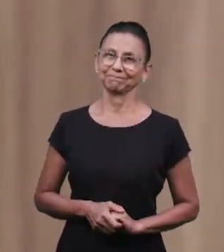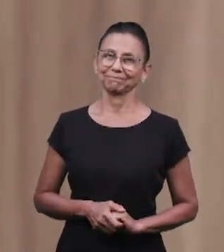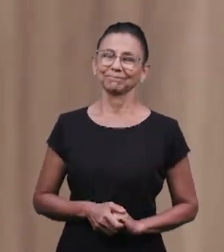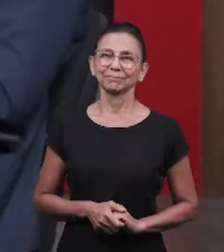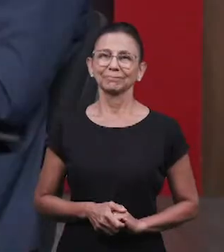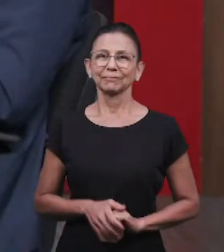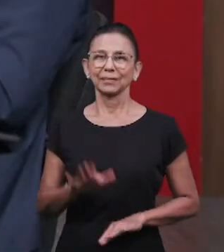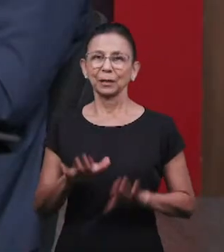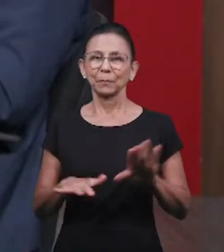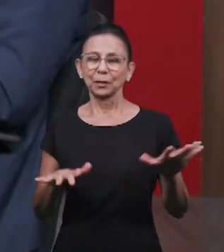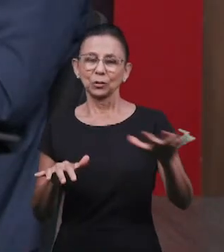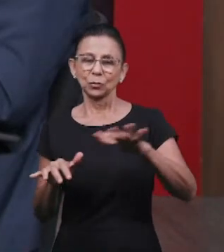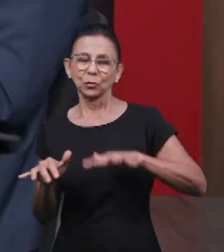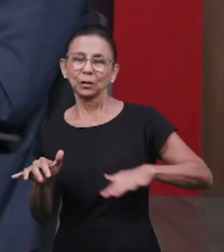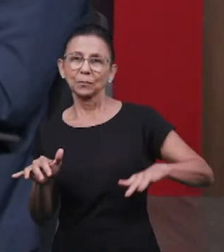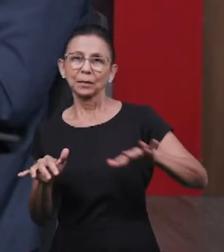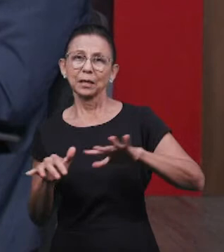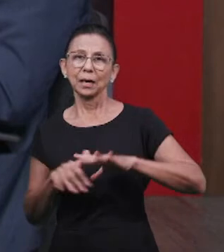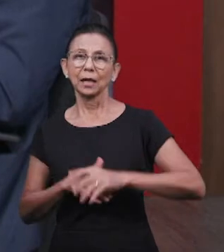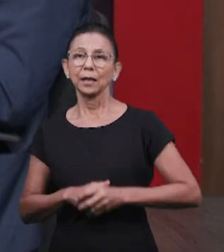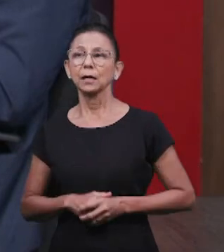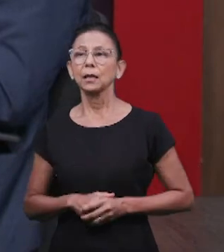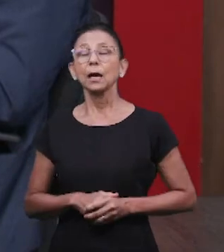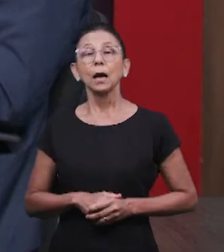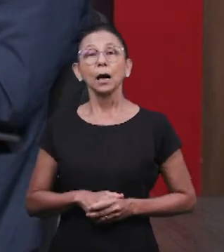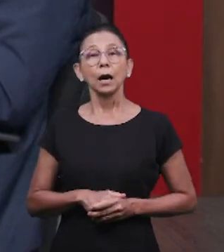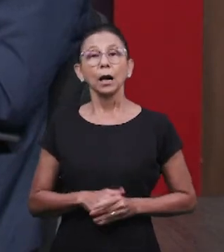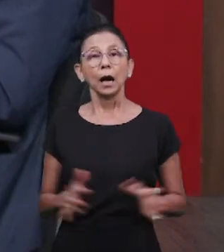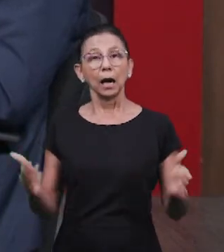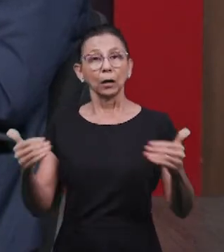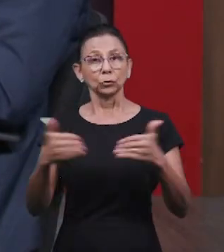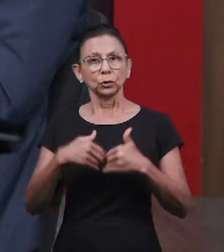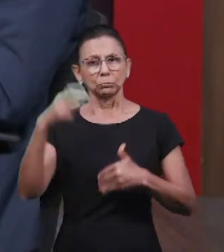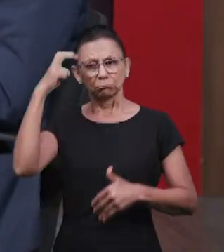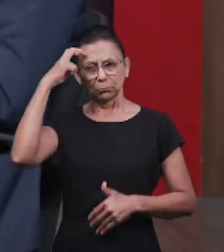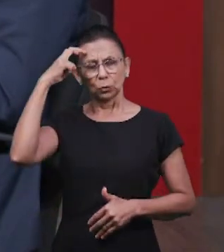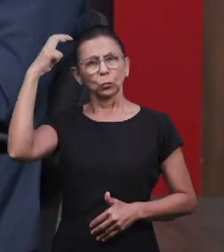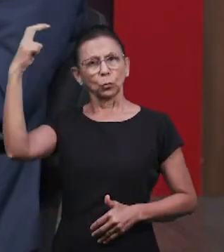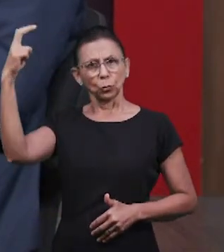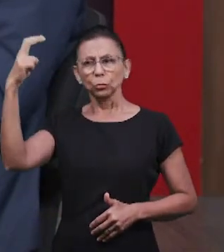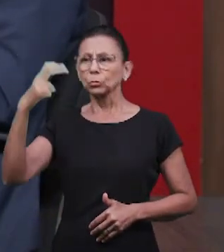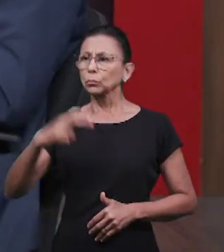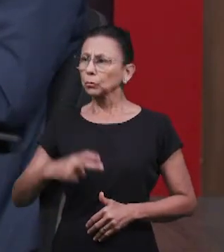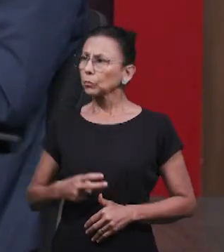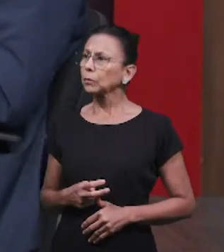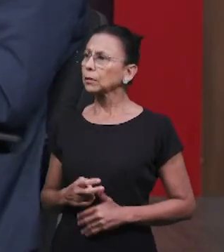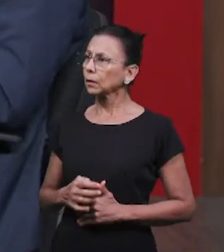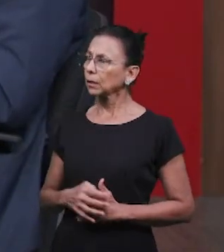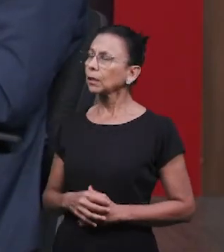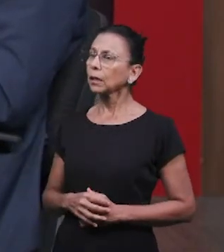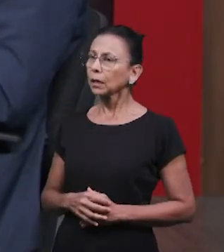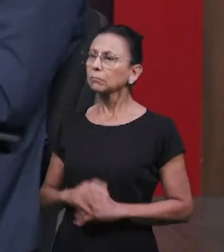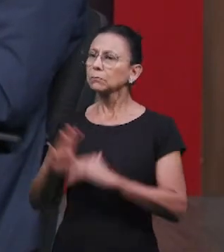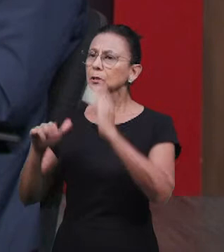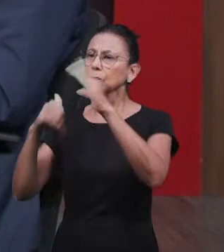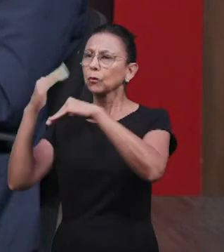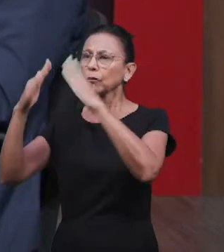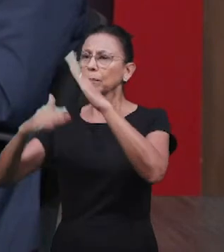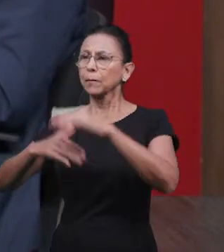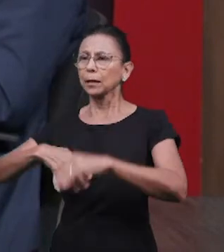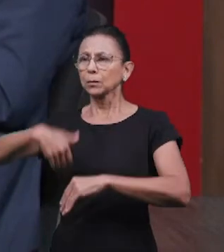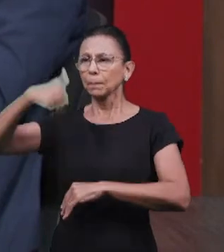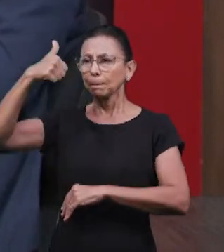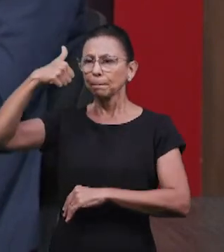atenção. Eu queria até saber, já vi falar de crianças autistas, são super dotadas, né? Ela tem uma coisa a mais do que os outros. Ela tem um super desenvolvimento de